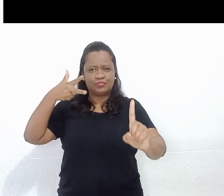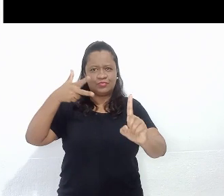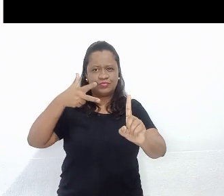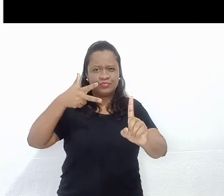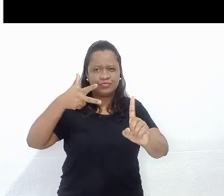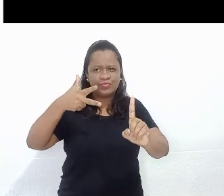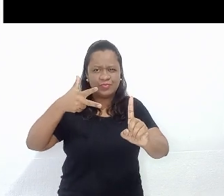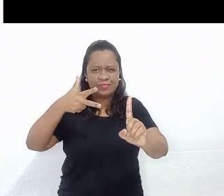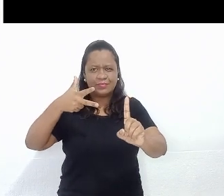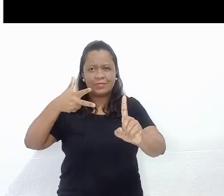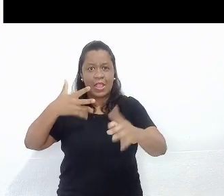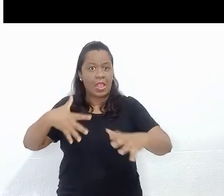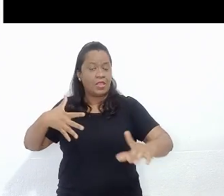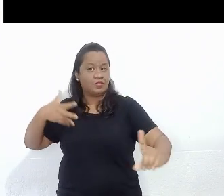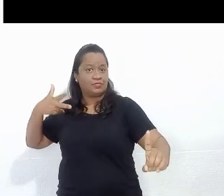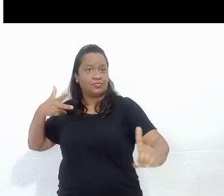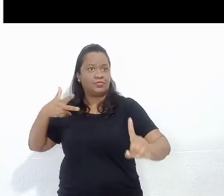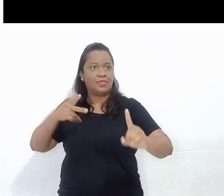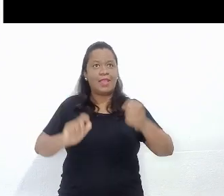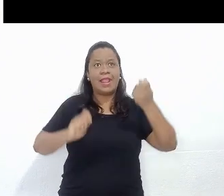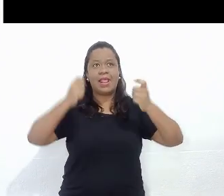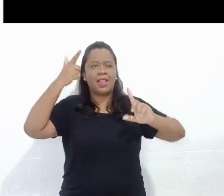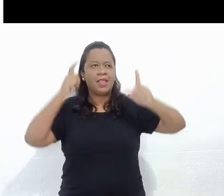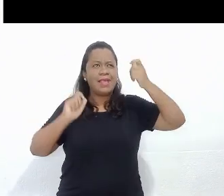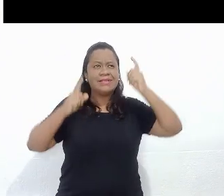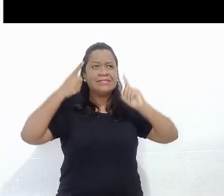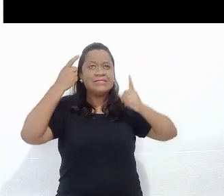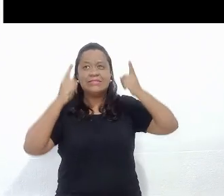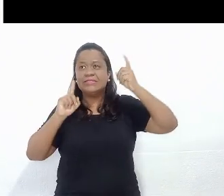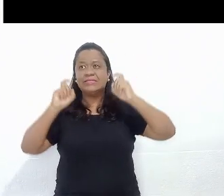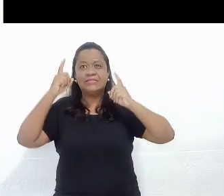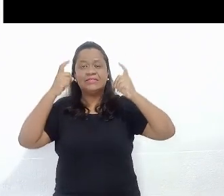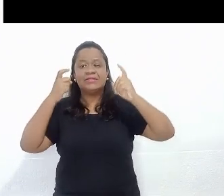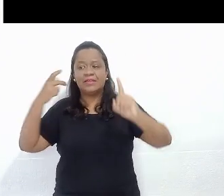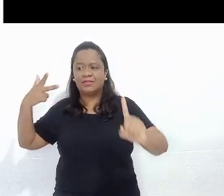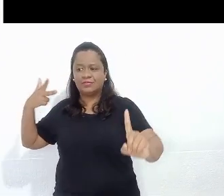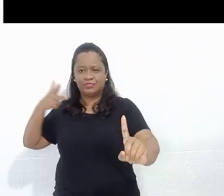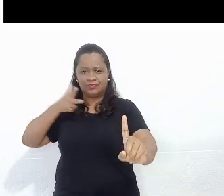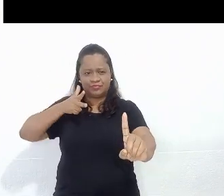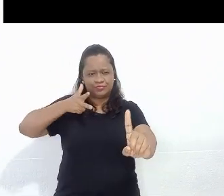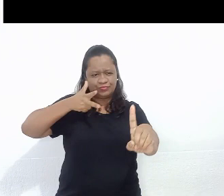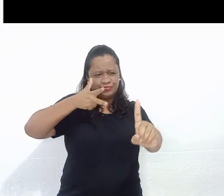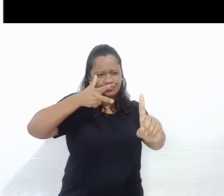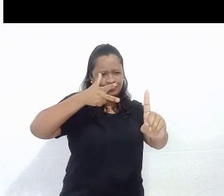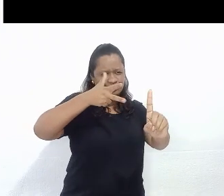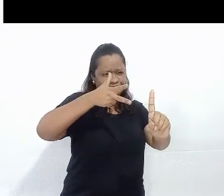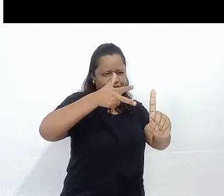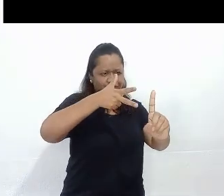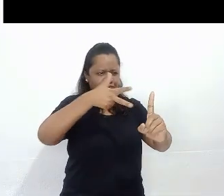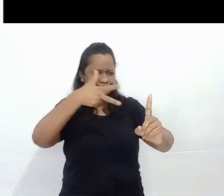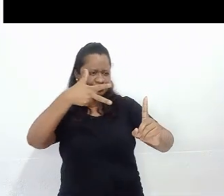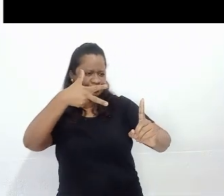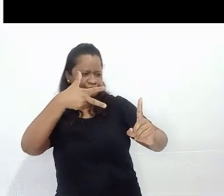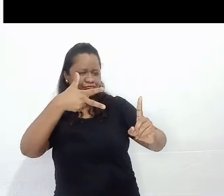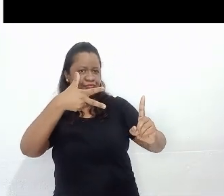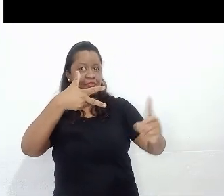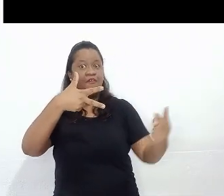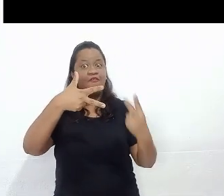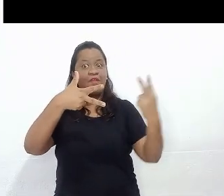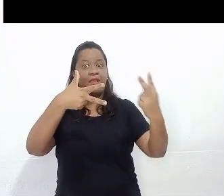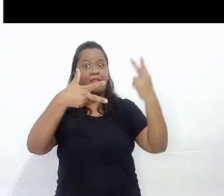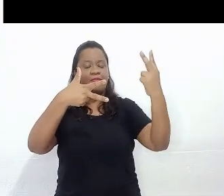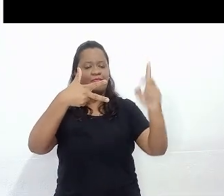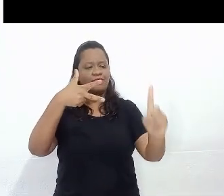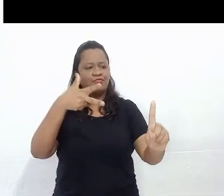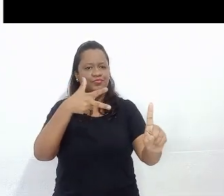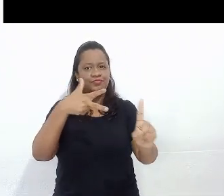exagera aquela interpretação dele um pouco, você se aproxima mais dela, você valoriza essa interpretação do ator, e assim você